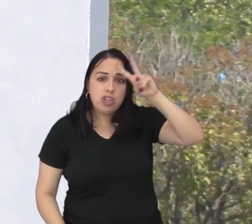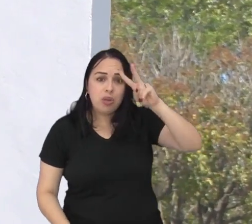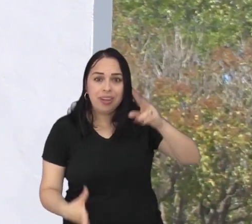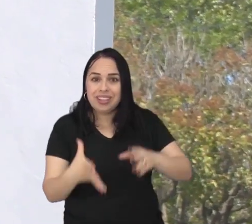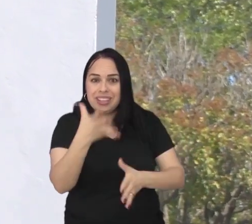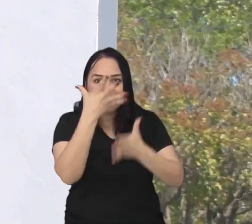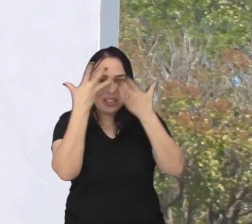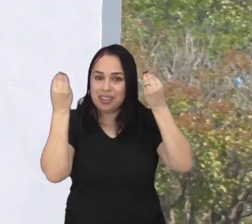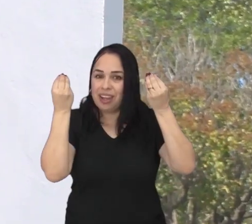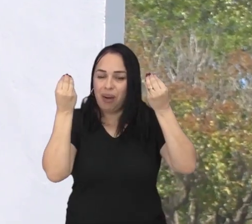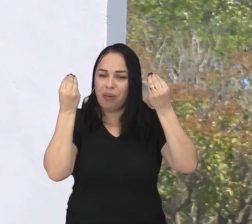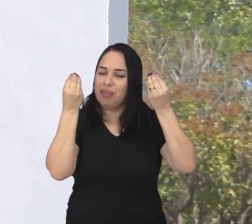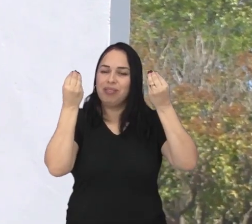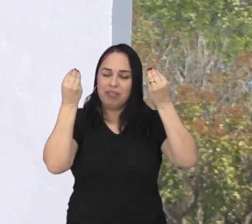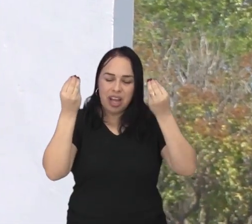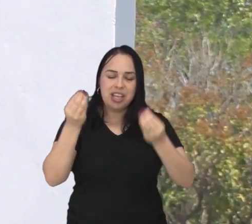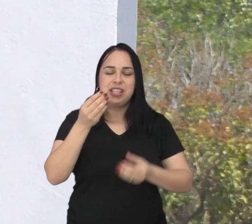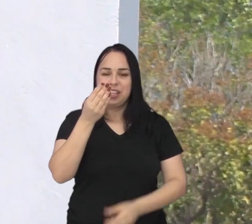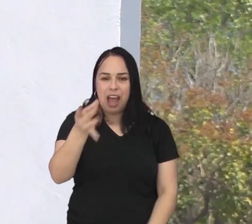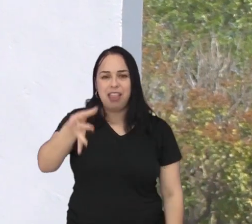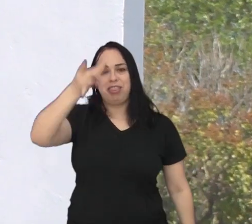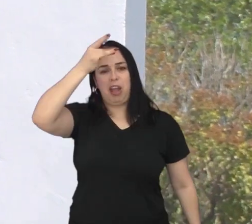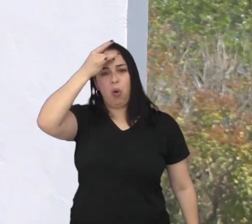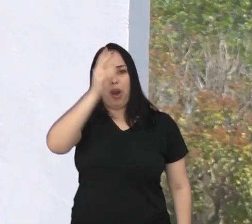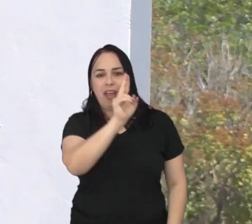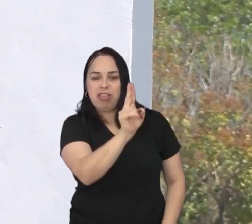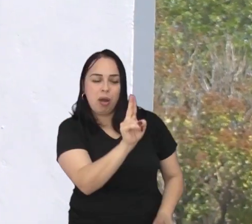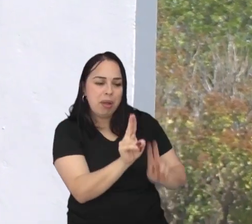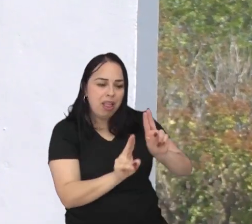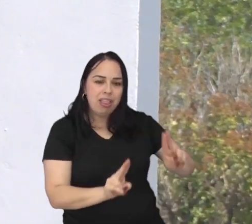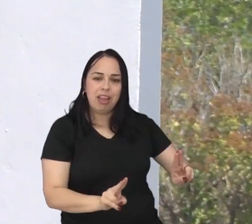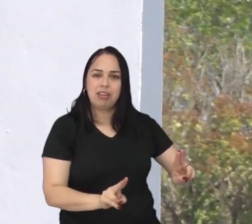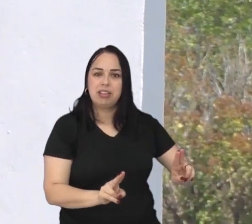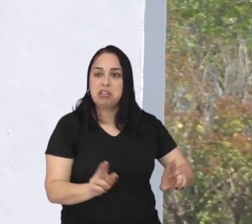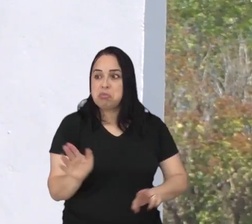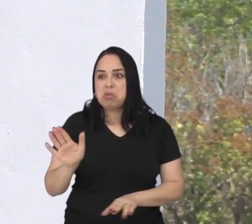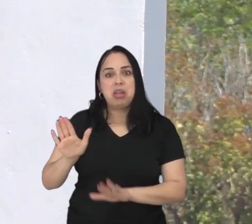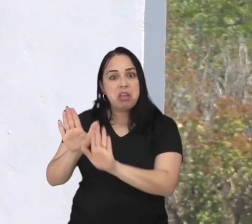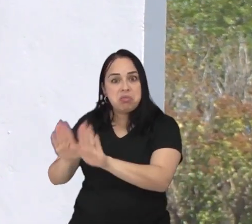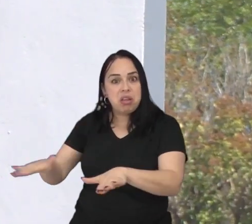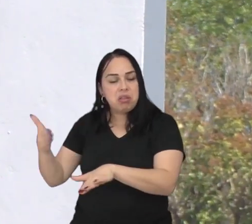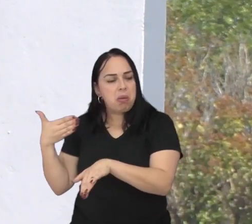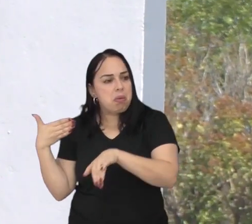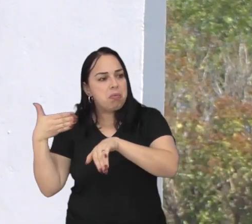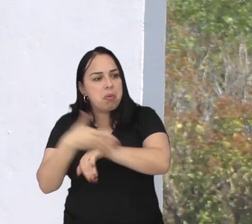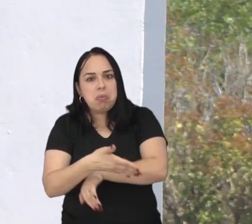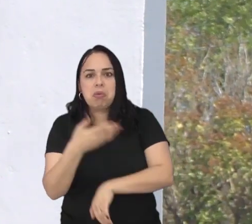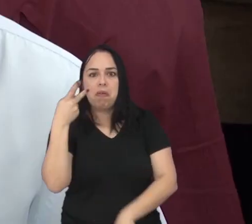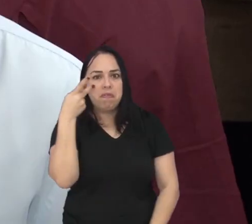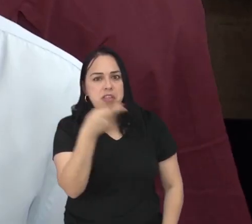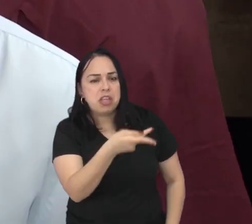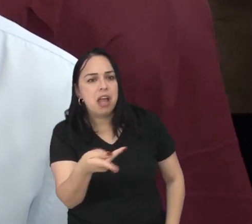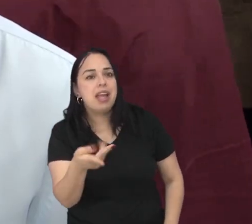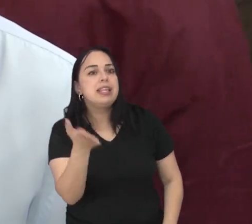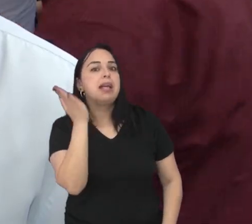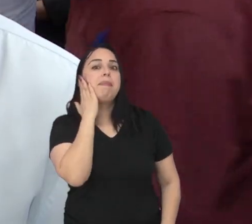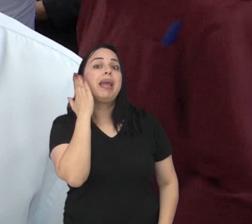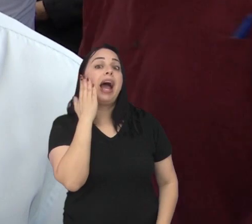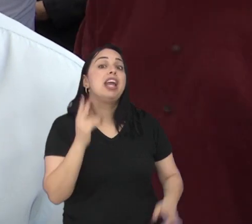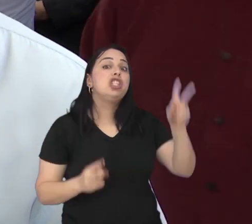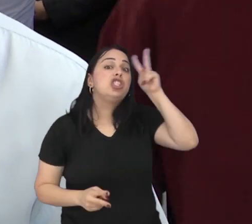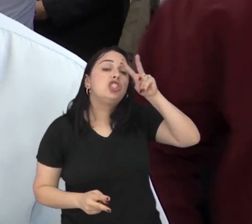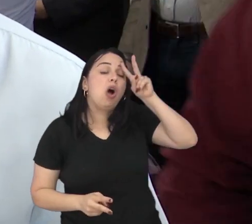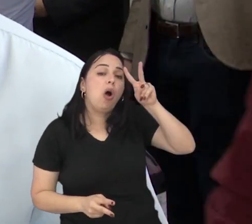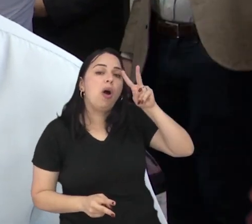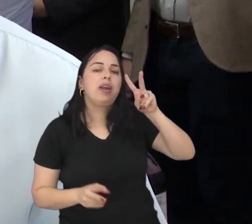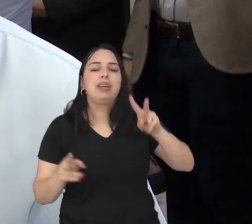essa história não vai ser esquecida, o nome deles vai estar lá para sempre nesse monumento, as crianças vão poder ver quem eram eles,